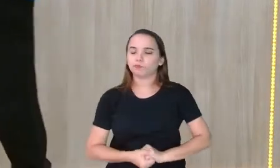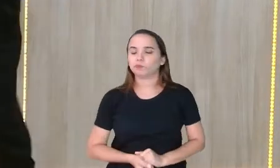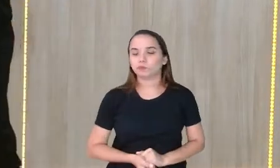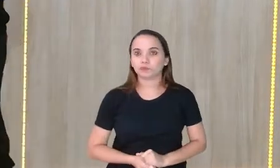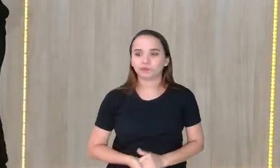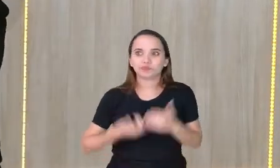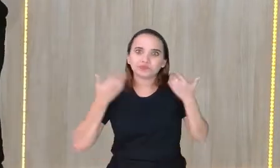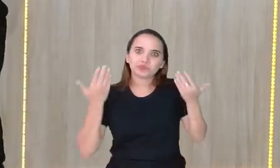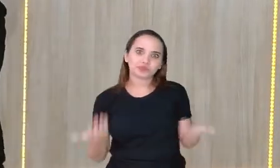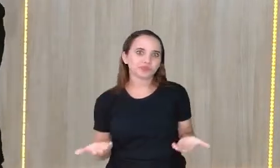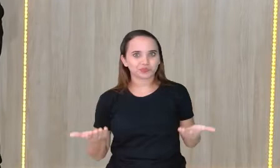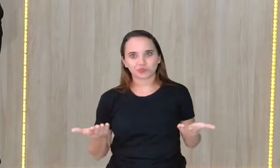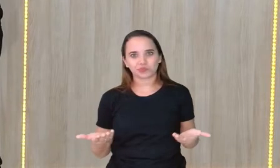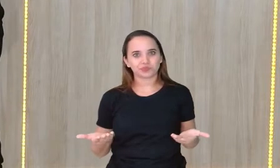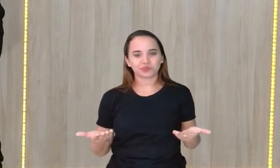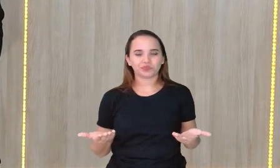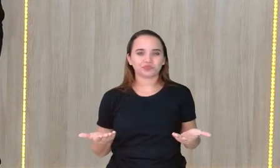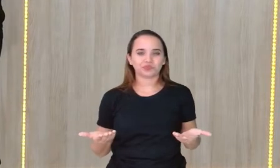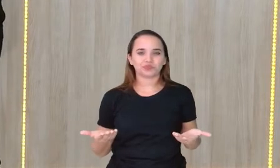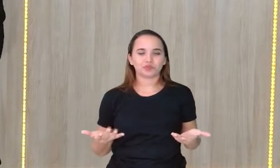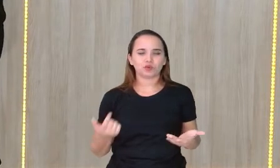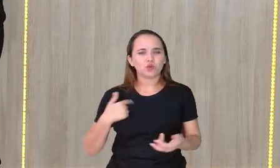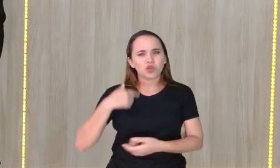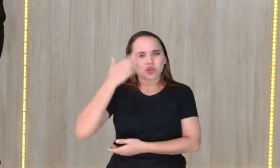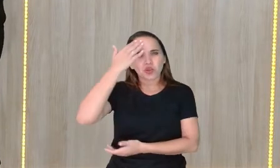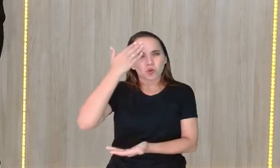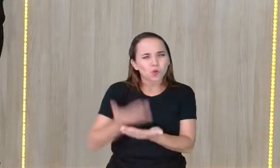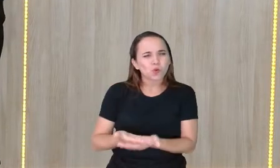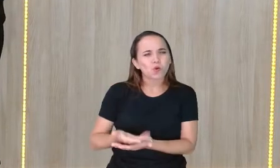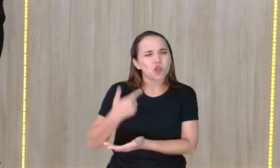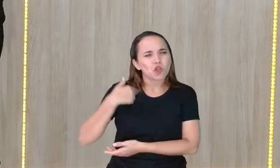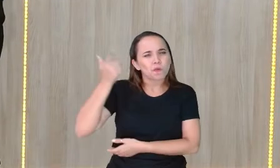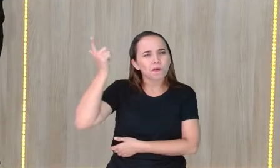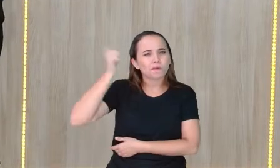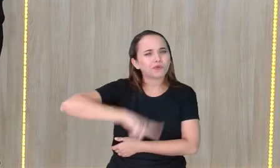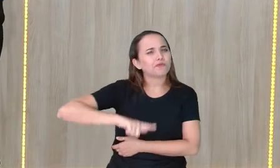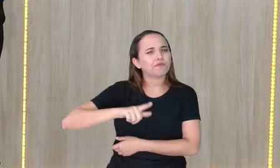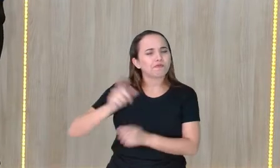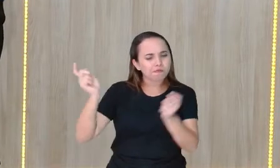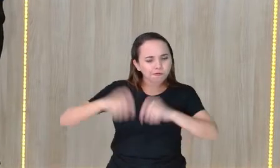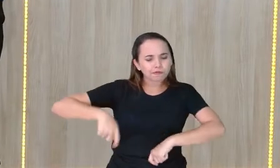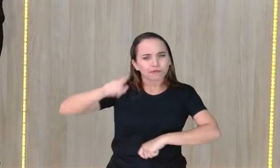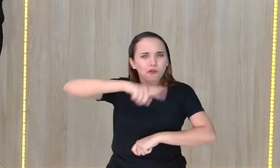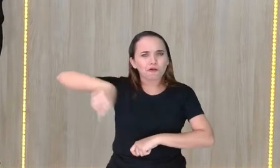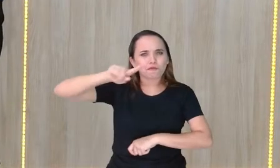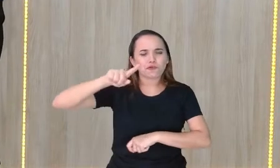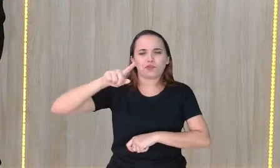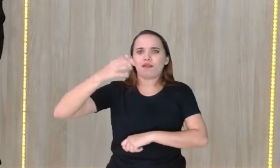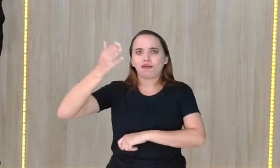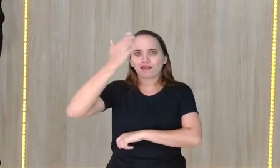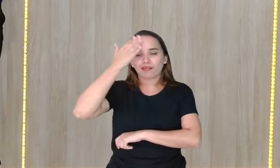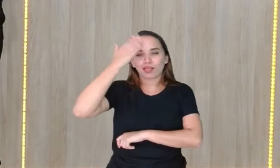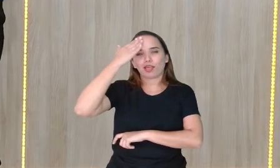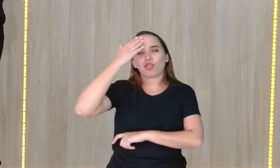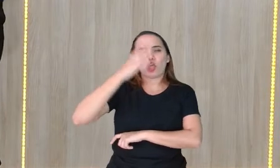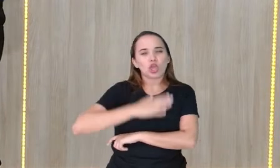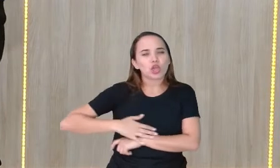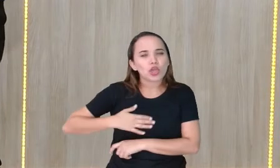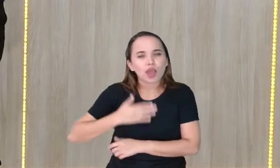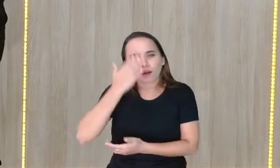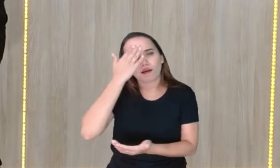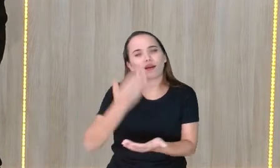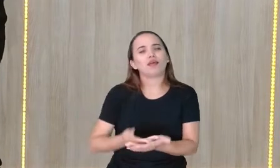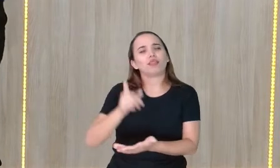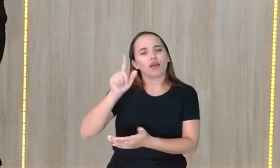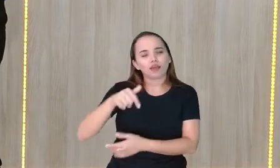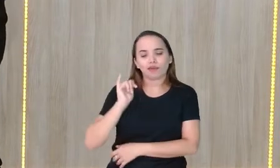E aí, gente? Será que eu consegui convencê-los de que miniconto é um gênero massa? Que